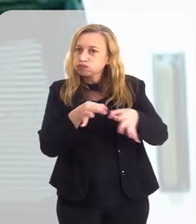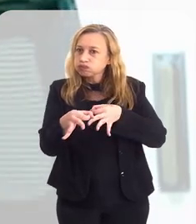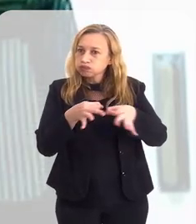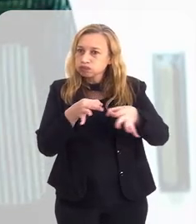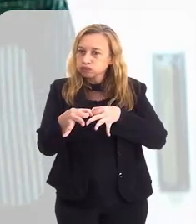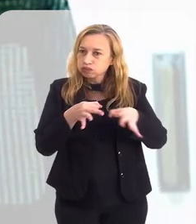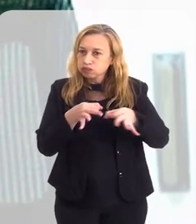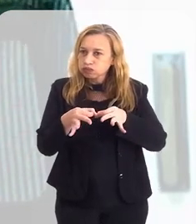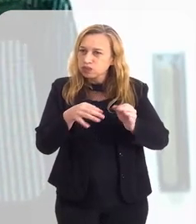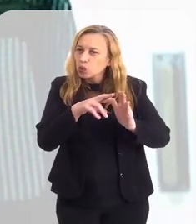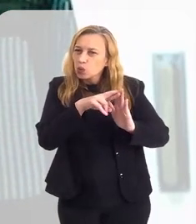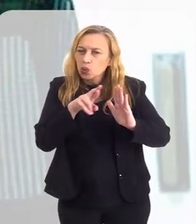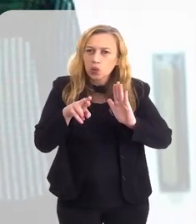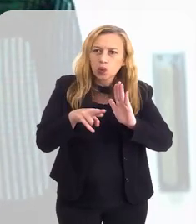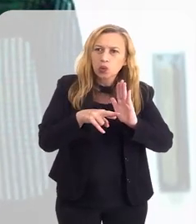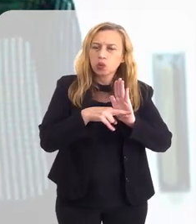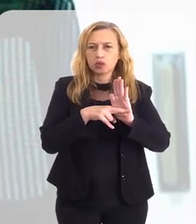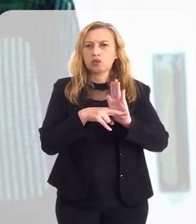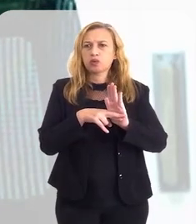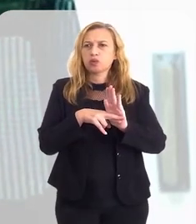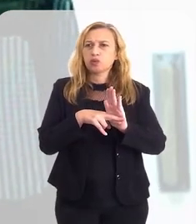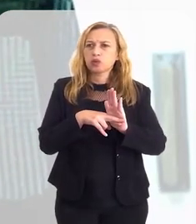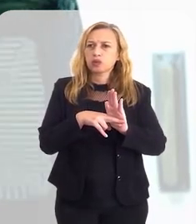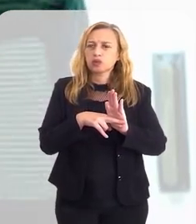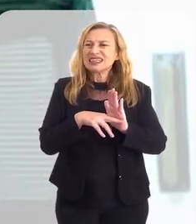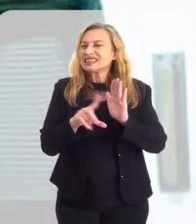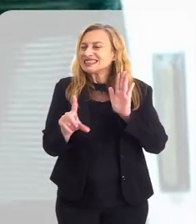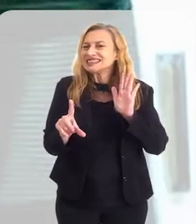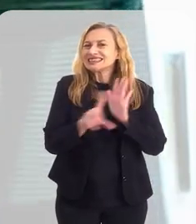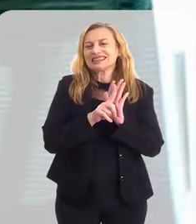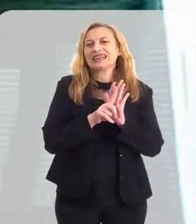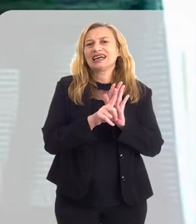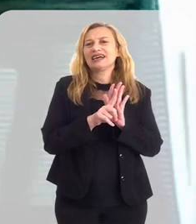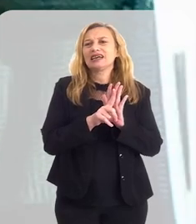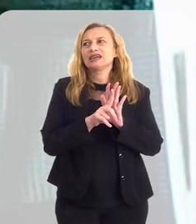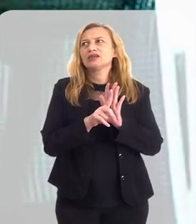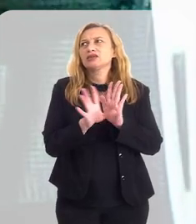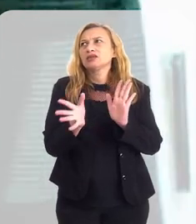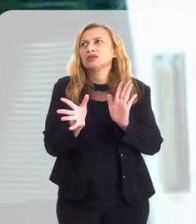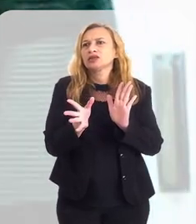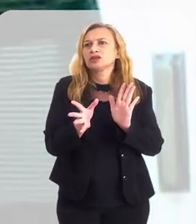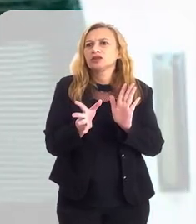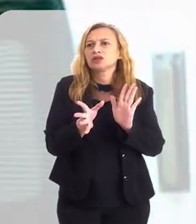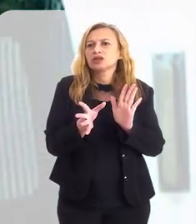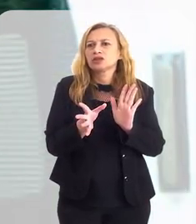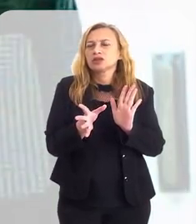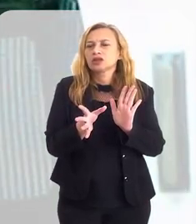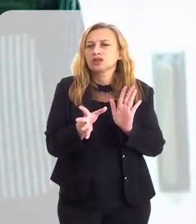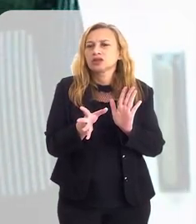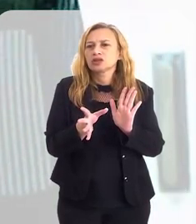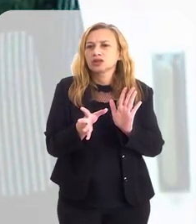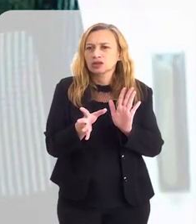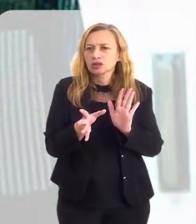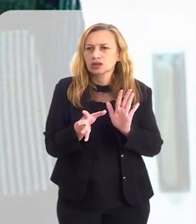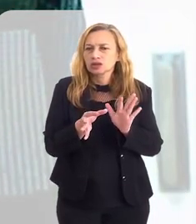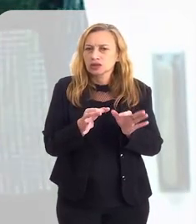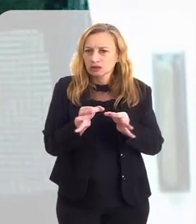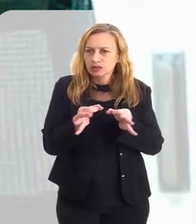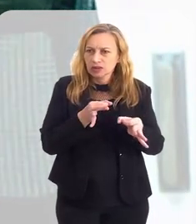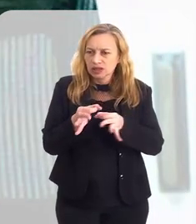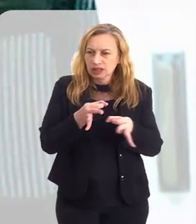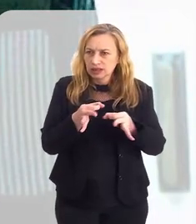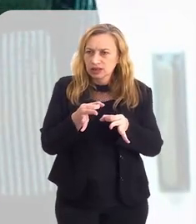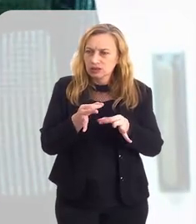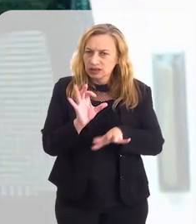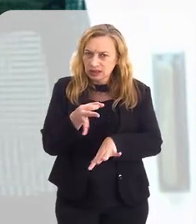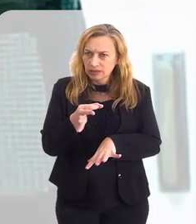à elaboração de normativas, de legislações, de dispositivos legais, digamos de